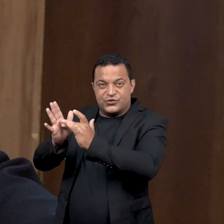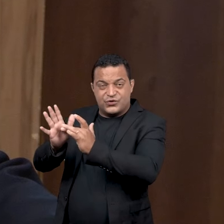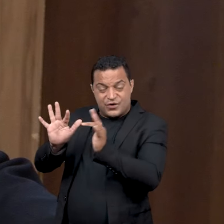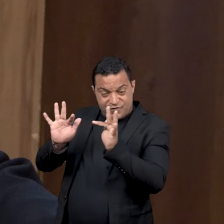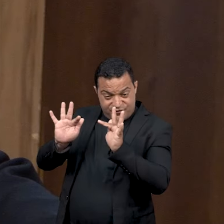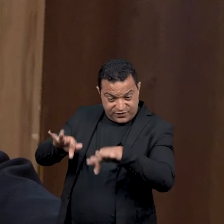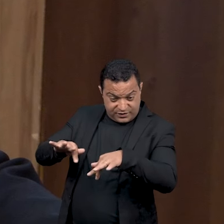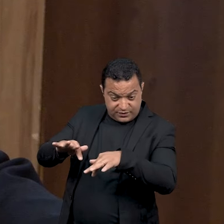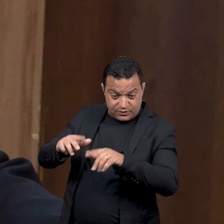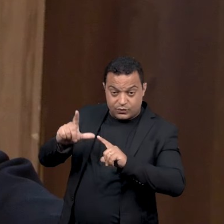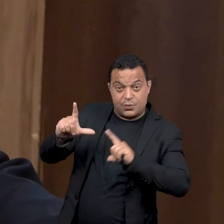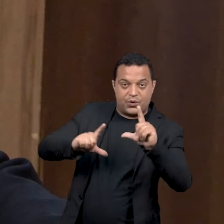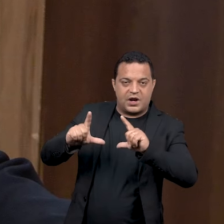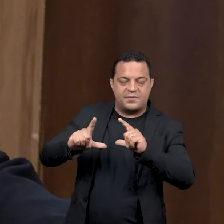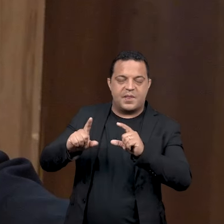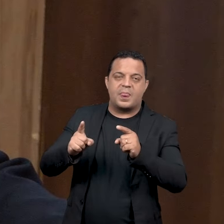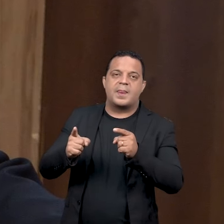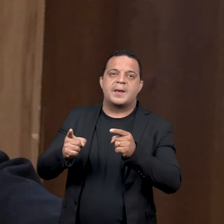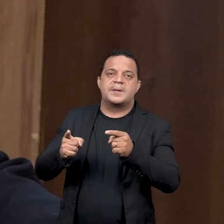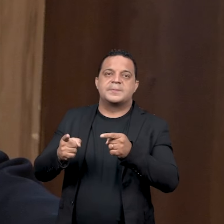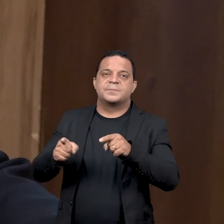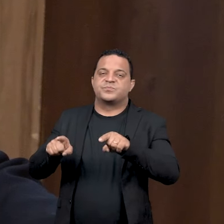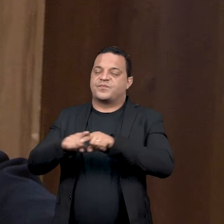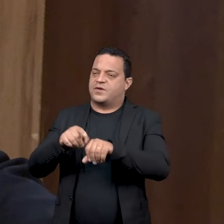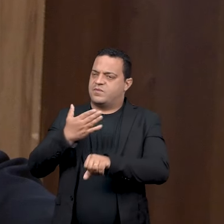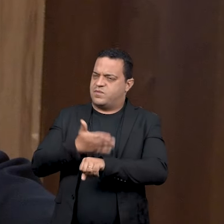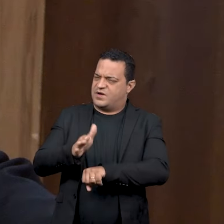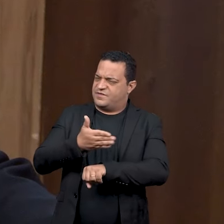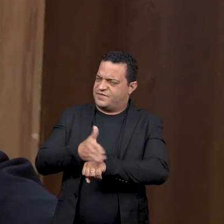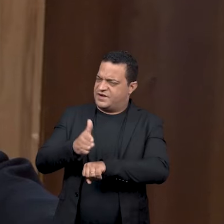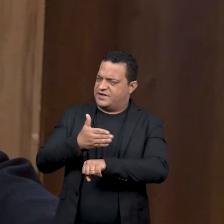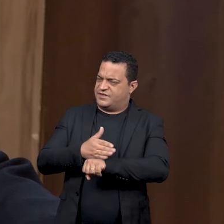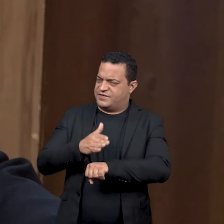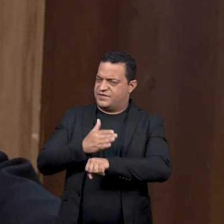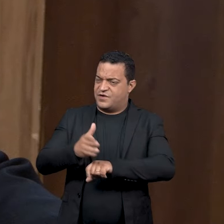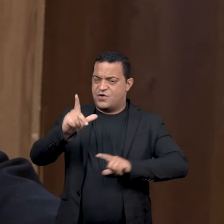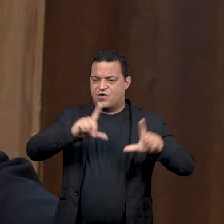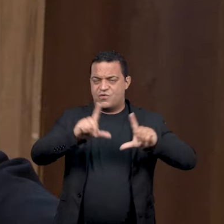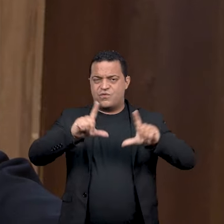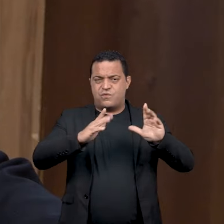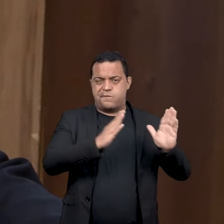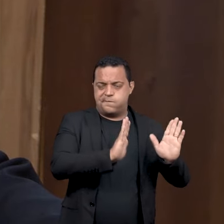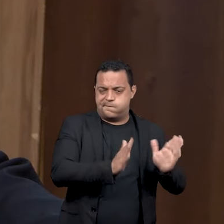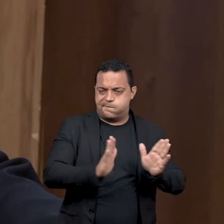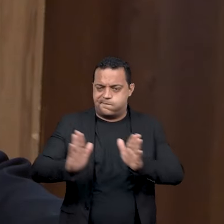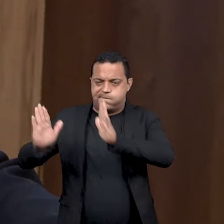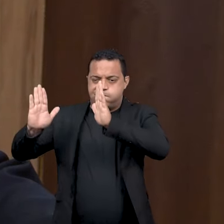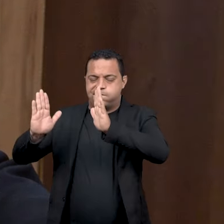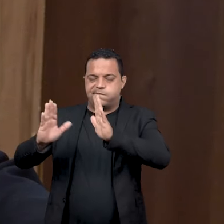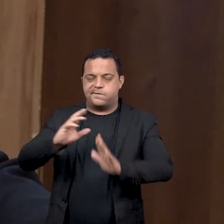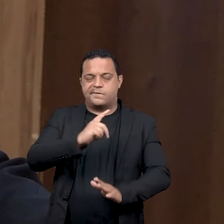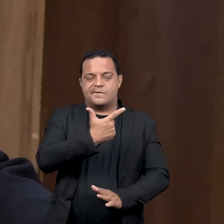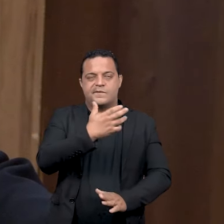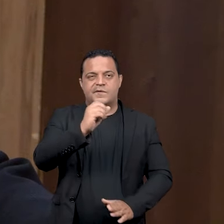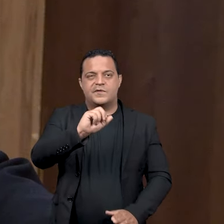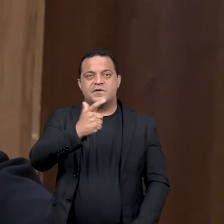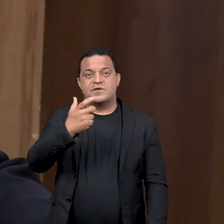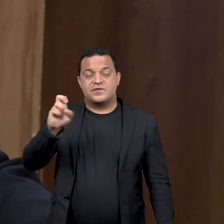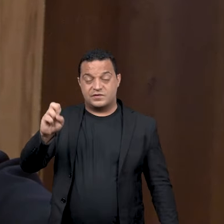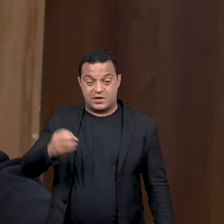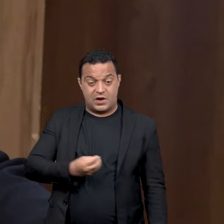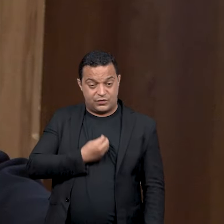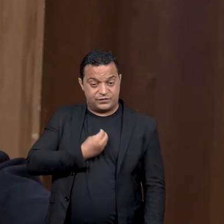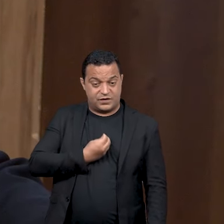Jesus. Além de ser o encerramento desse programa, é o encerramento de uma atividade de muitos programas que foram feitos em